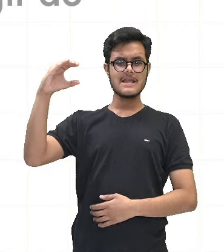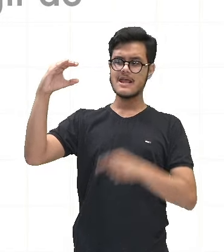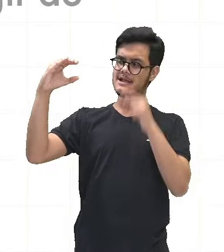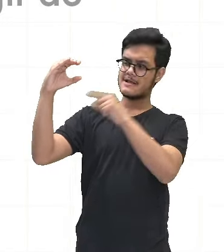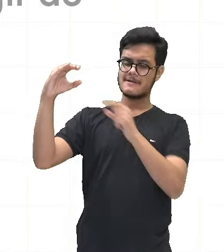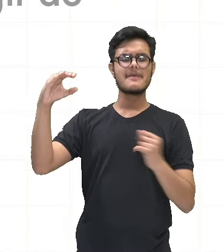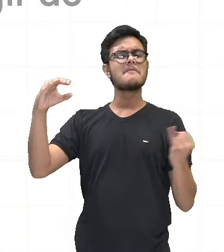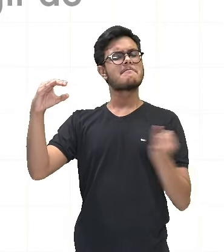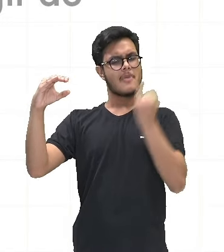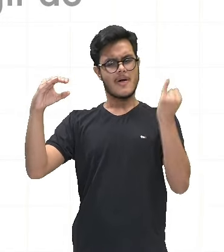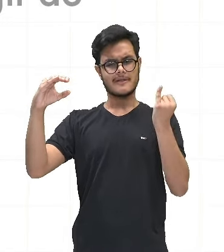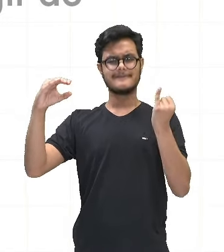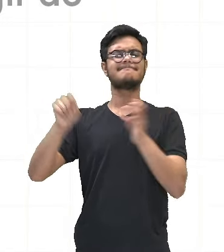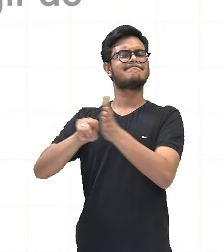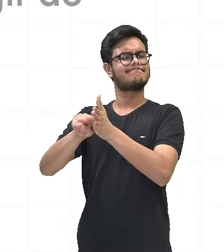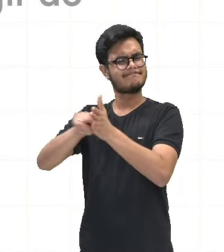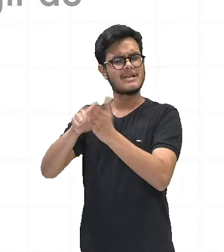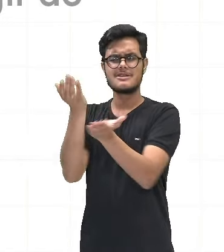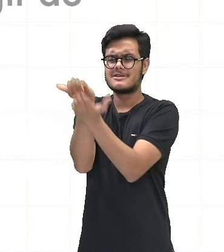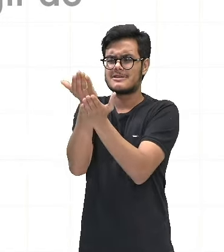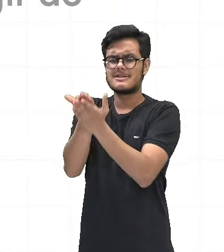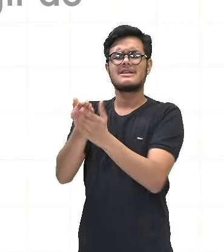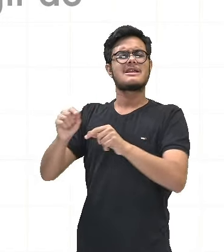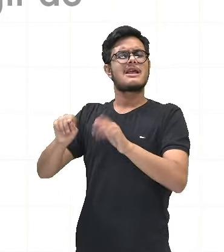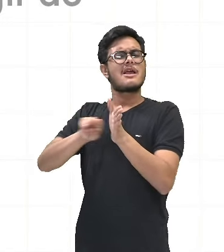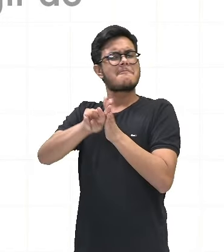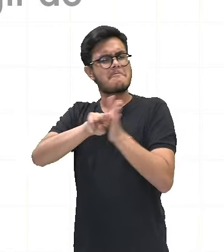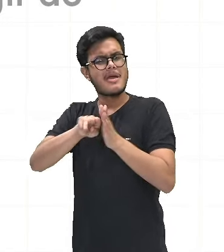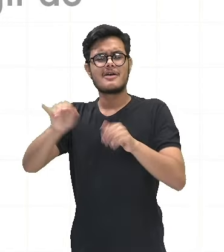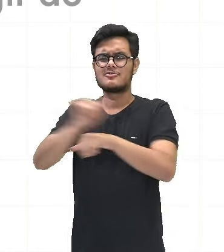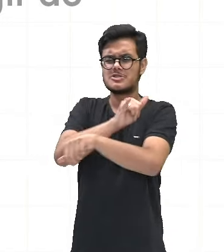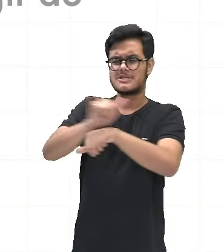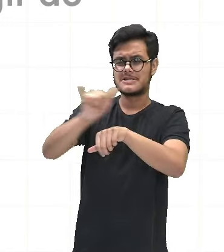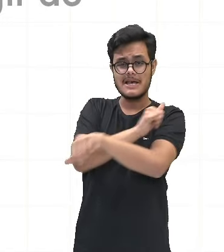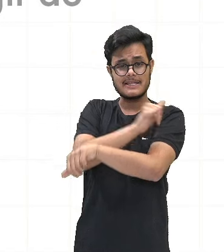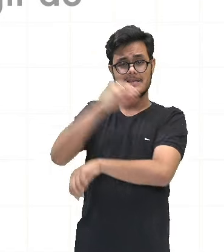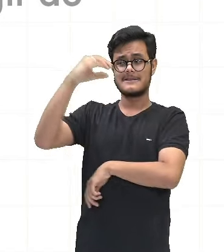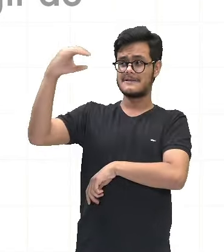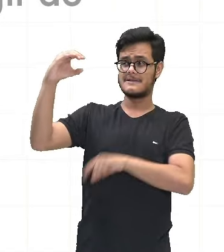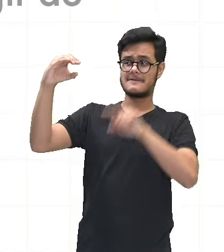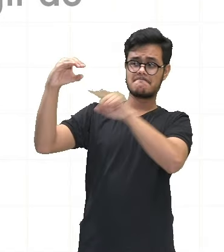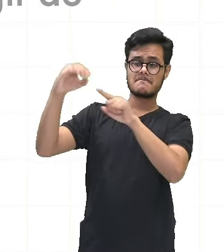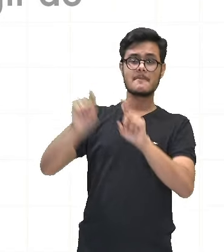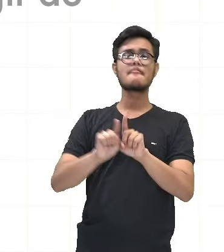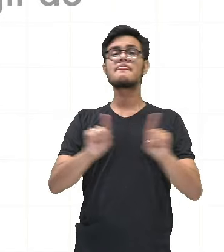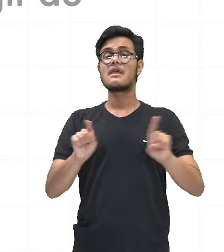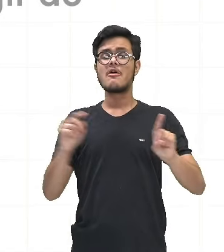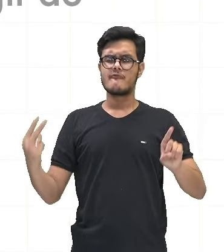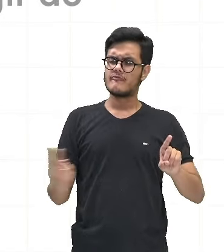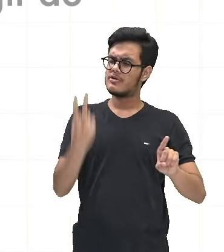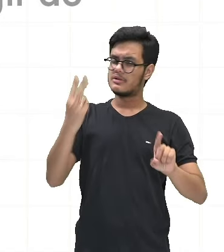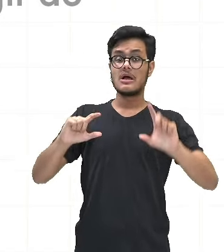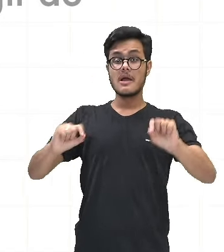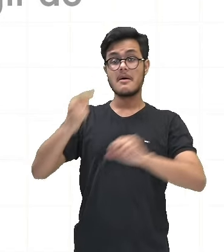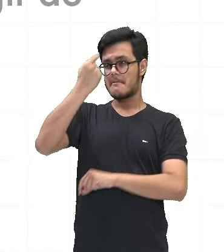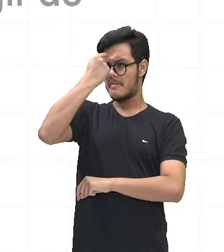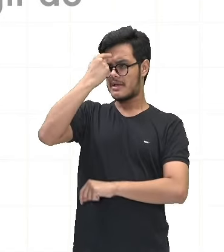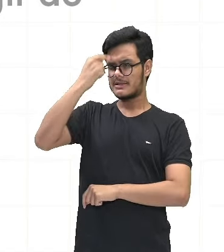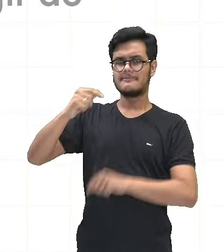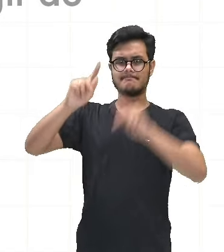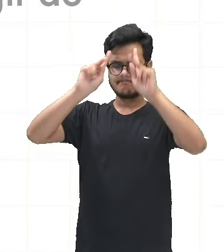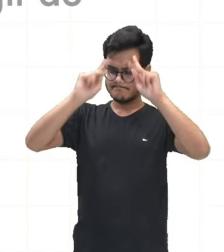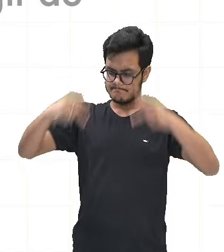a ciência e para isso eles vão adotar alguns métodos. A valorização da racionalidade humana, ou seja,